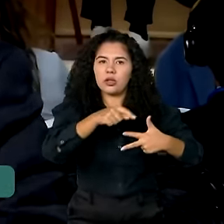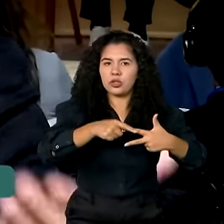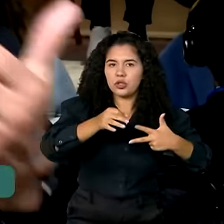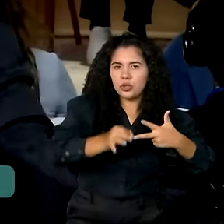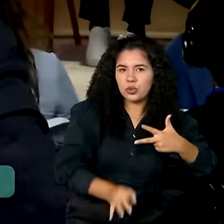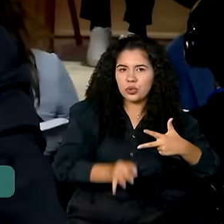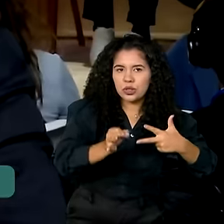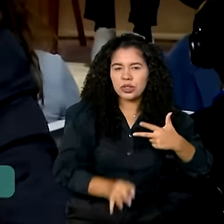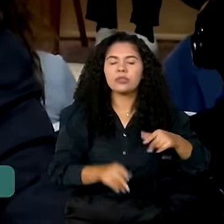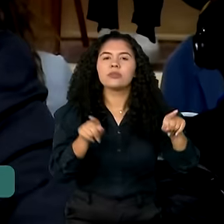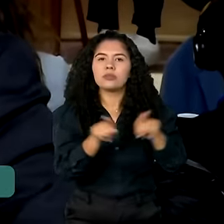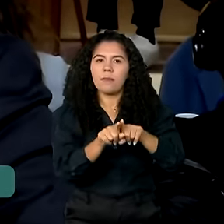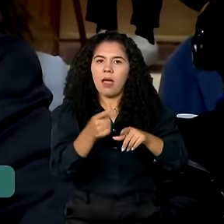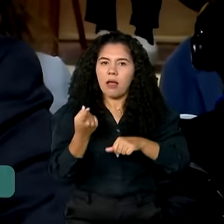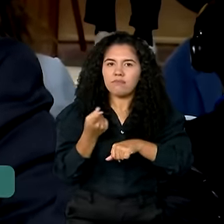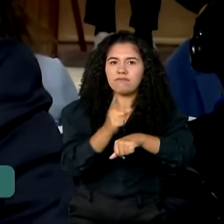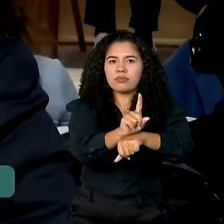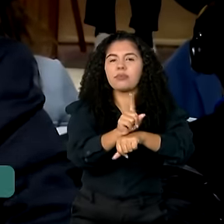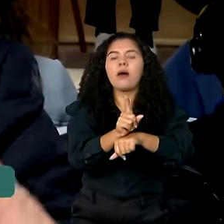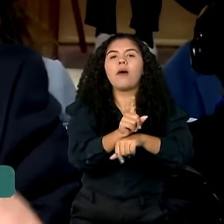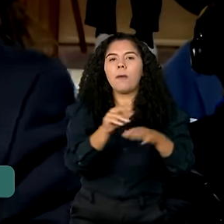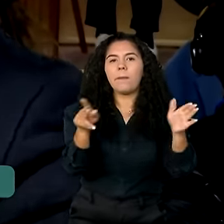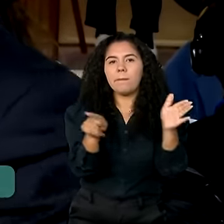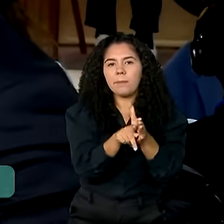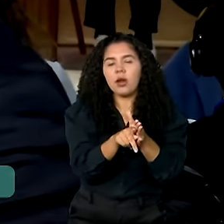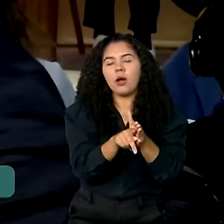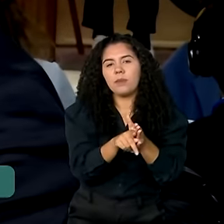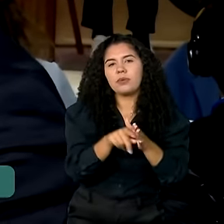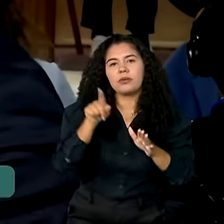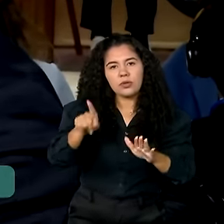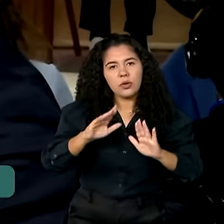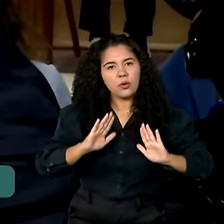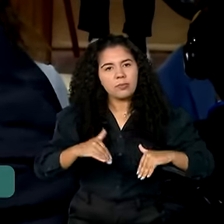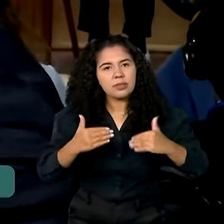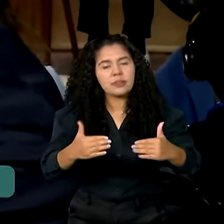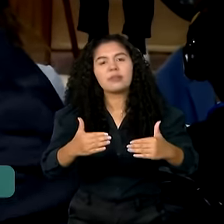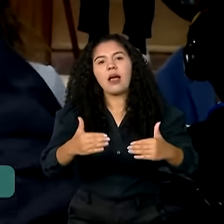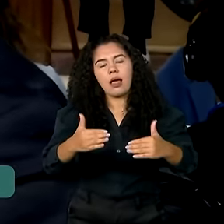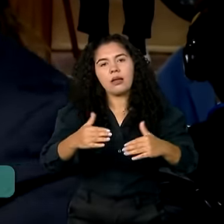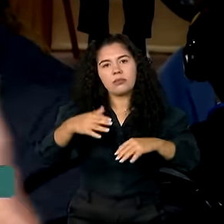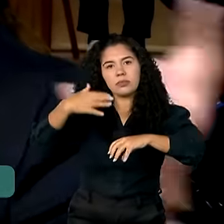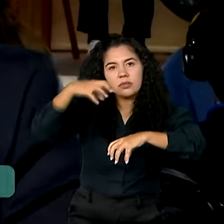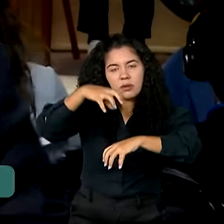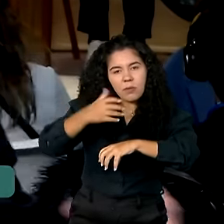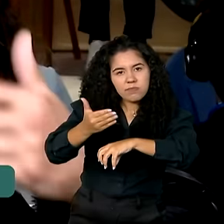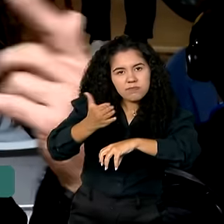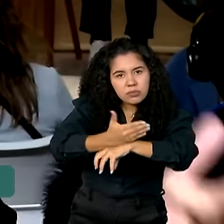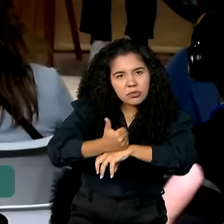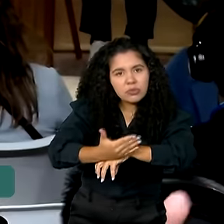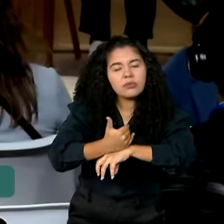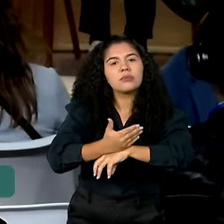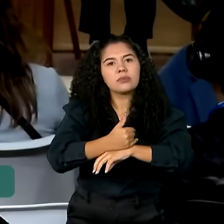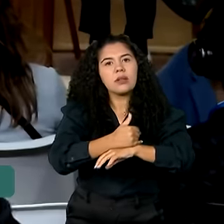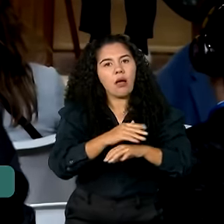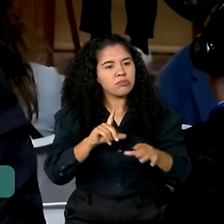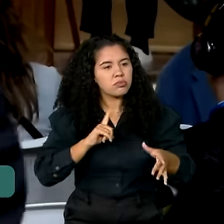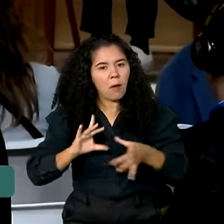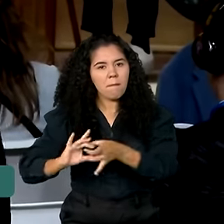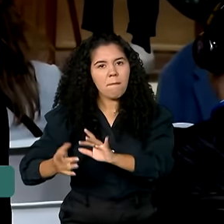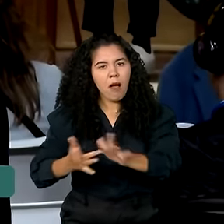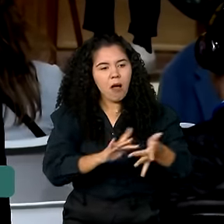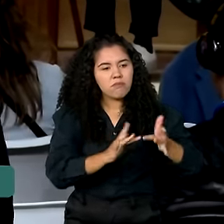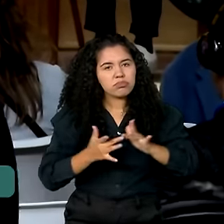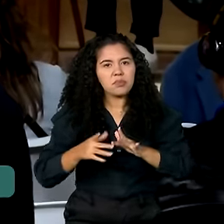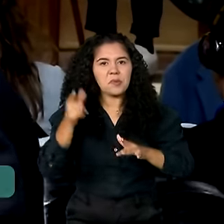do Itamaraty com o Ministério do Meio Ambiente. E foram eles, os dois ministérios e a Apex, que organizaram esse espaço. Um espaço